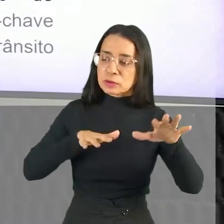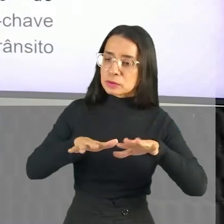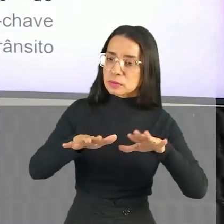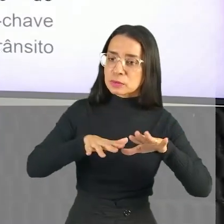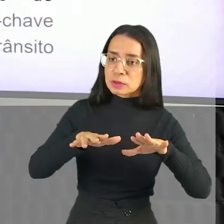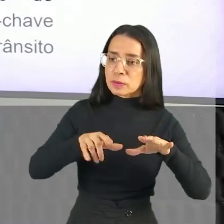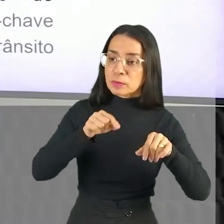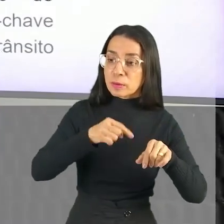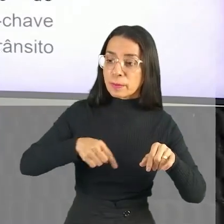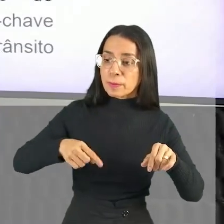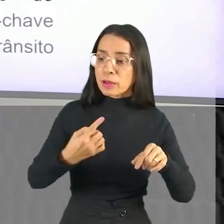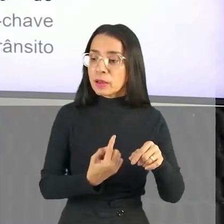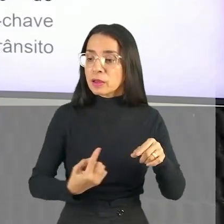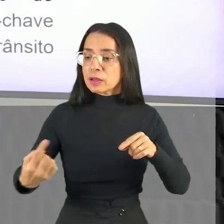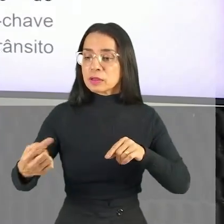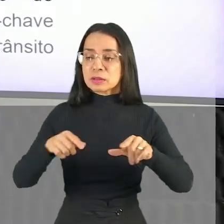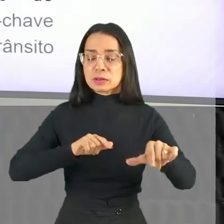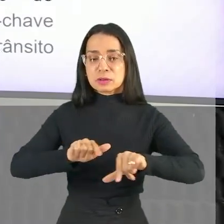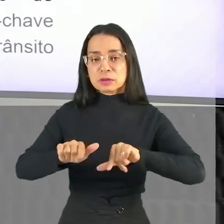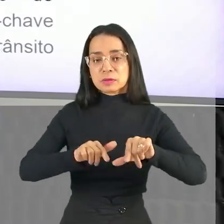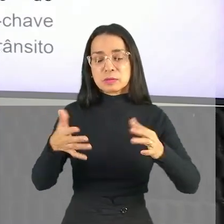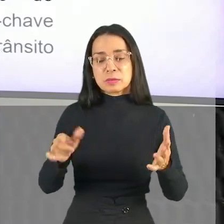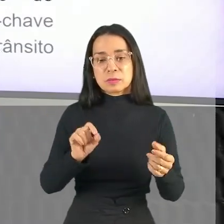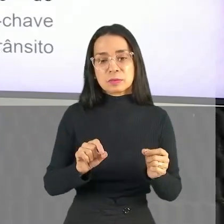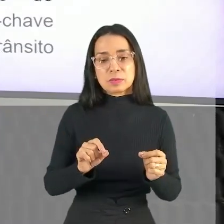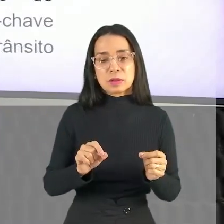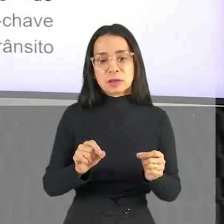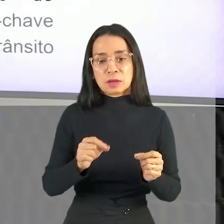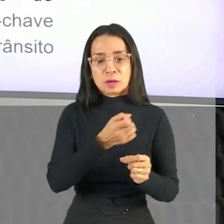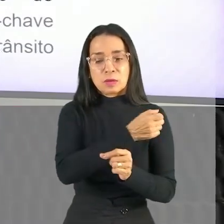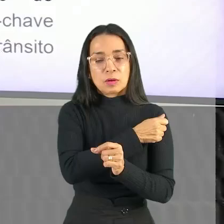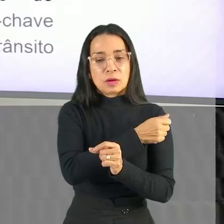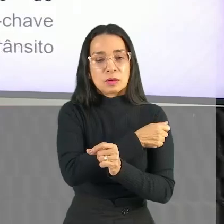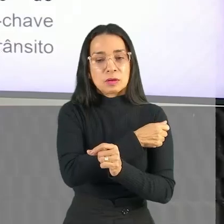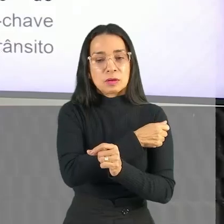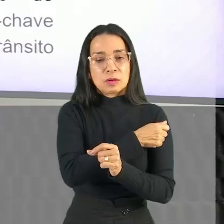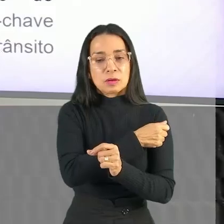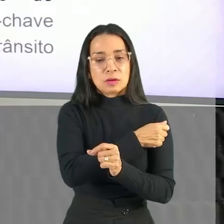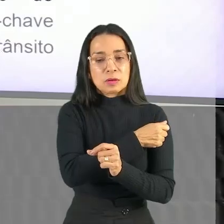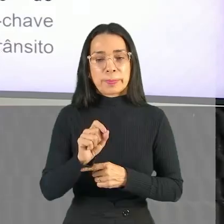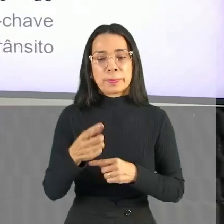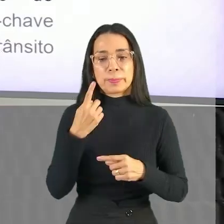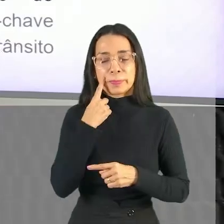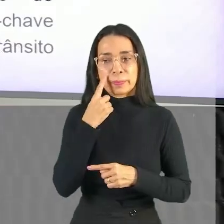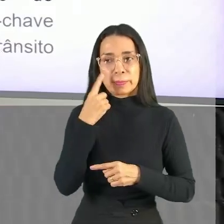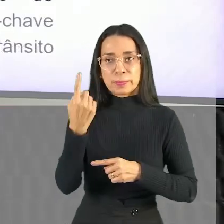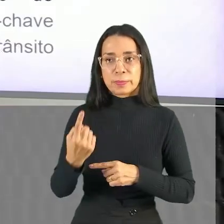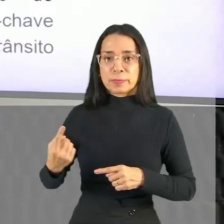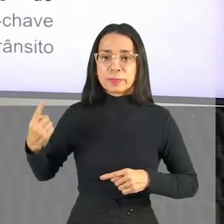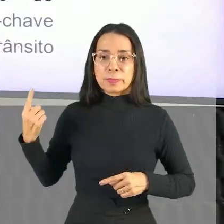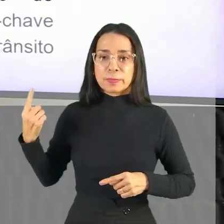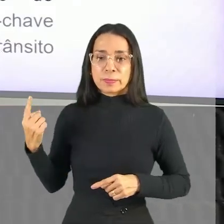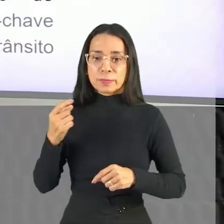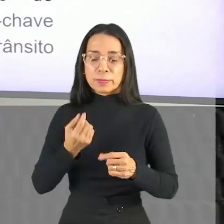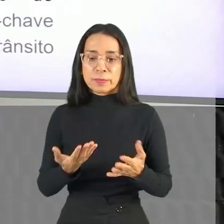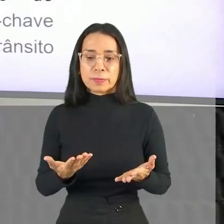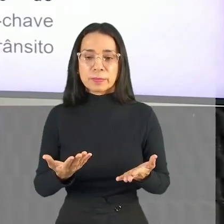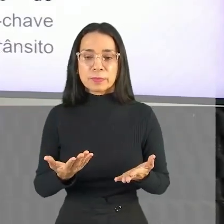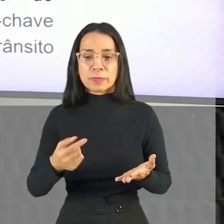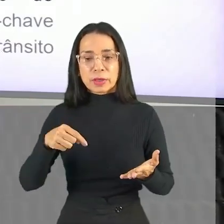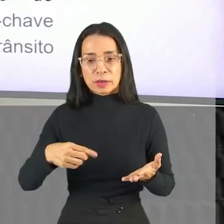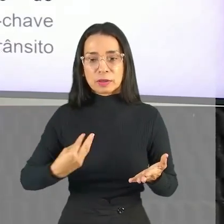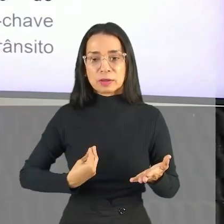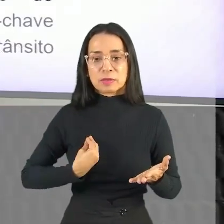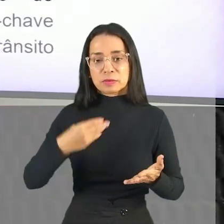essa essência. Então, o aluno sabendo disso e olhando a realidade, conectando a realidade brasileira, ele sabe